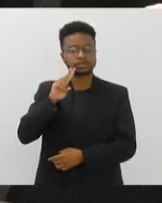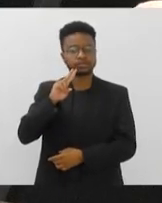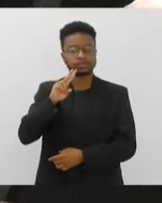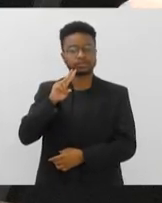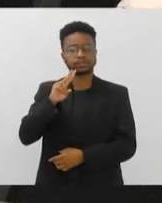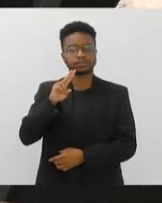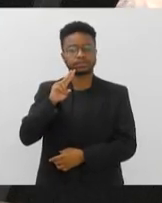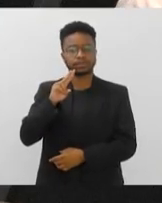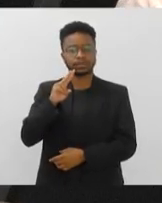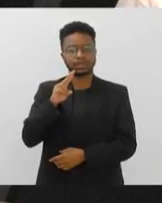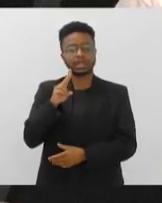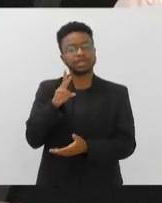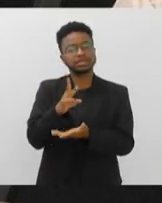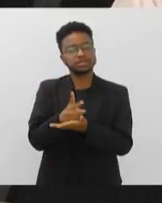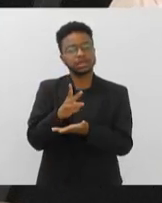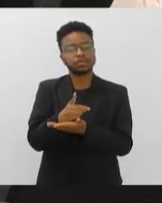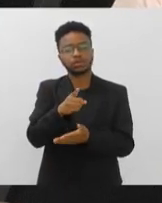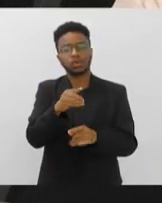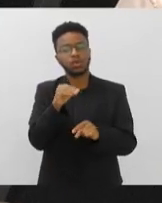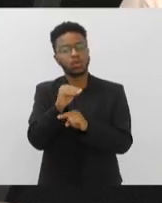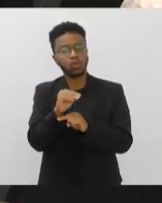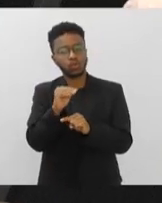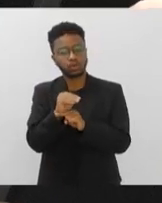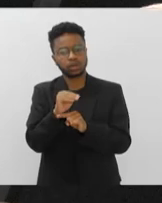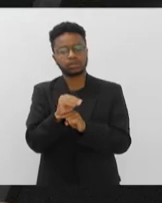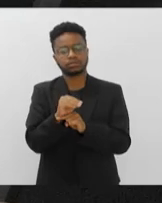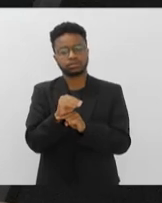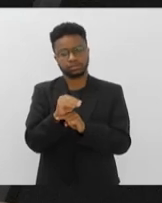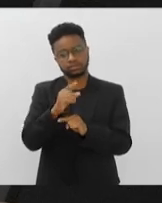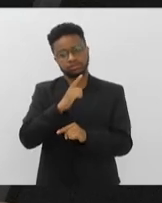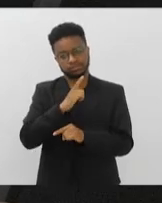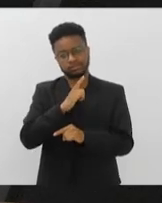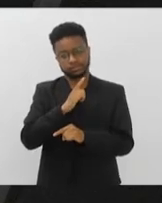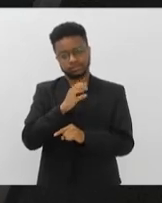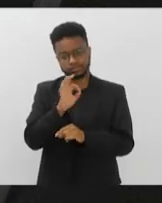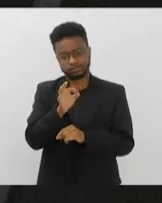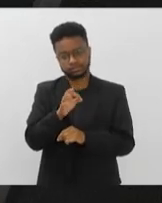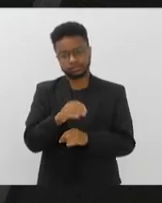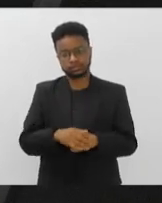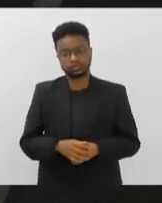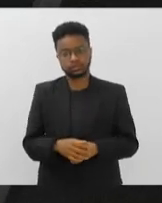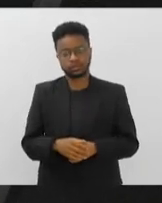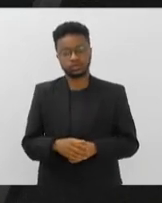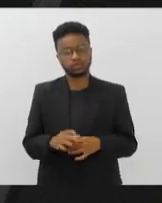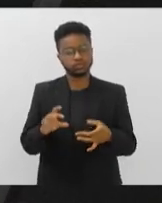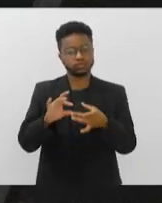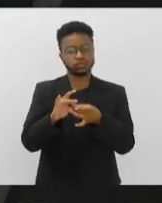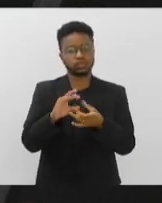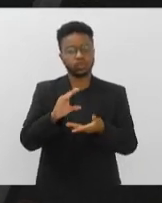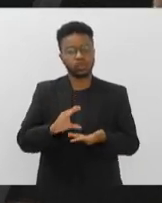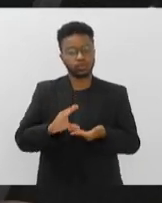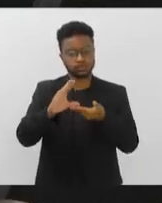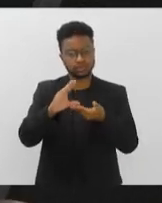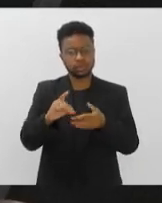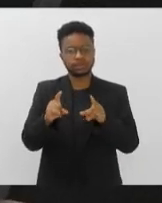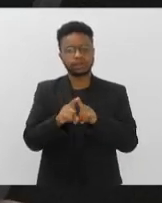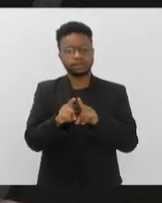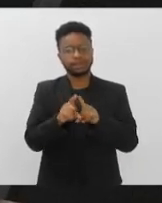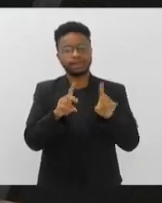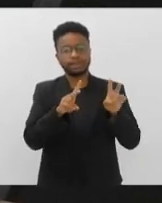o o sempre o cuidado que a senhora tinha tem melhor dizendo com o conselho né as questões